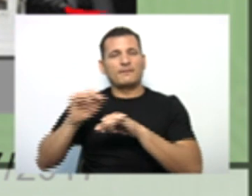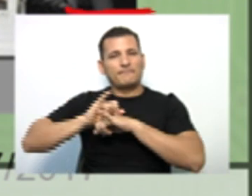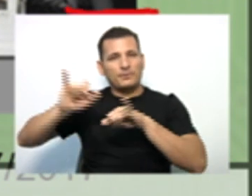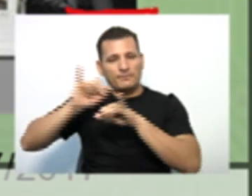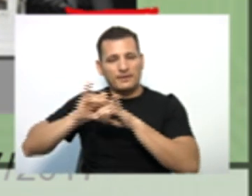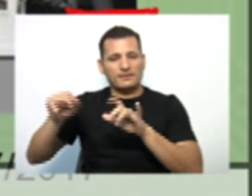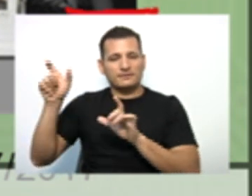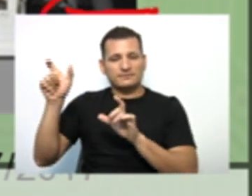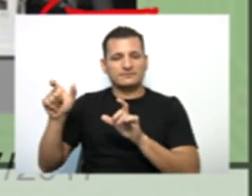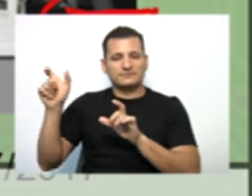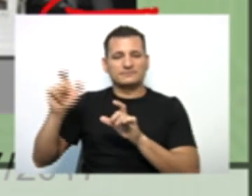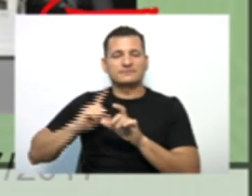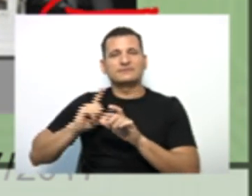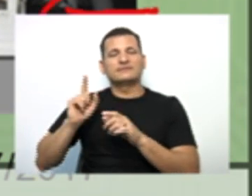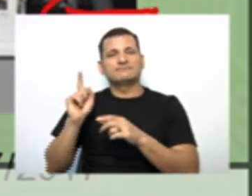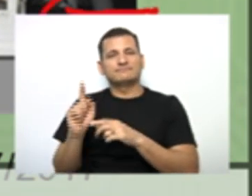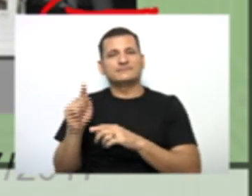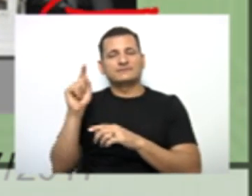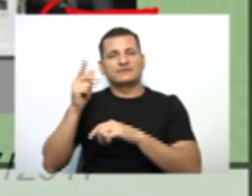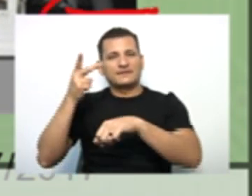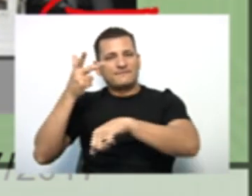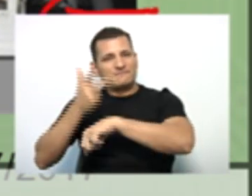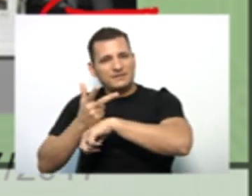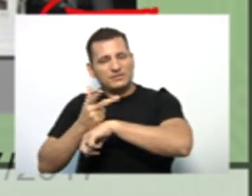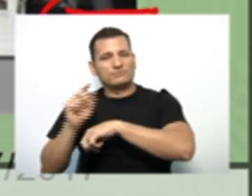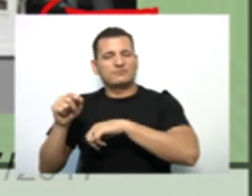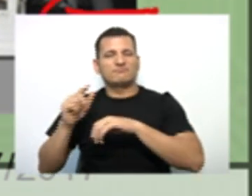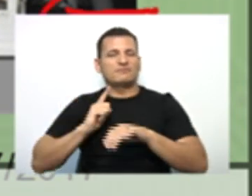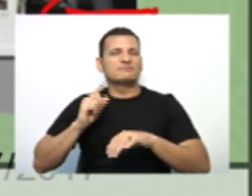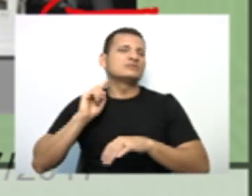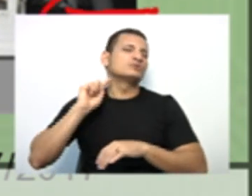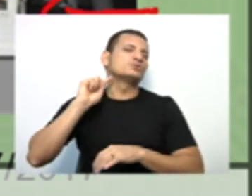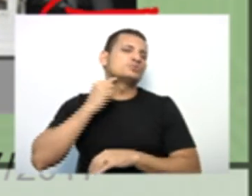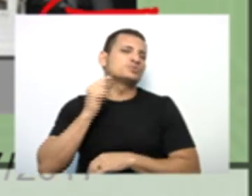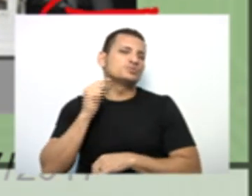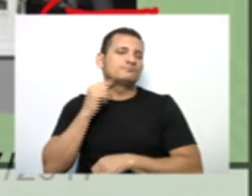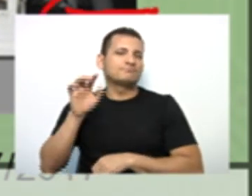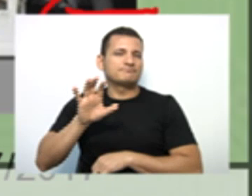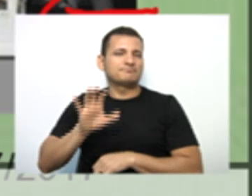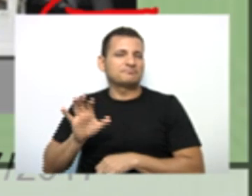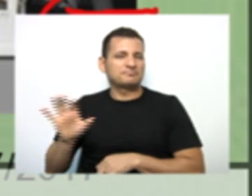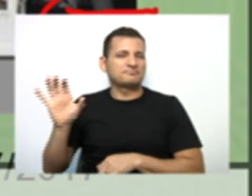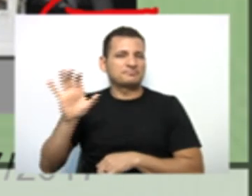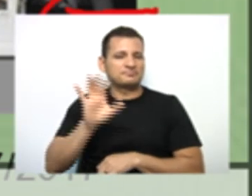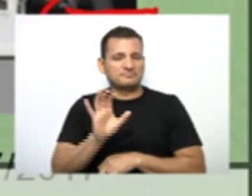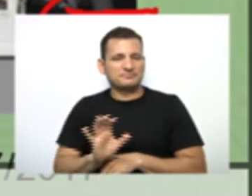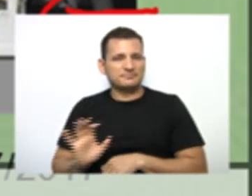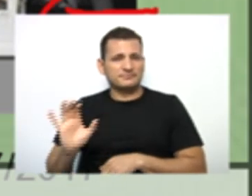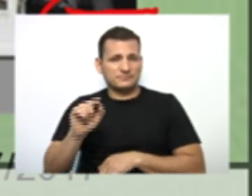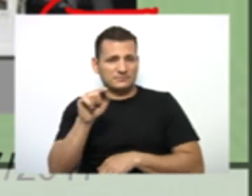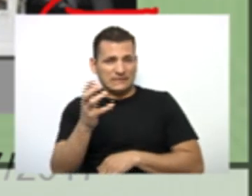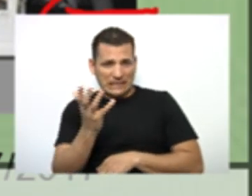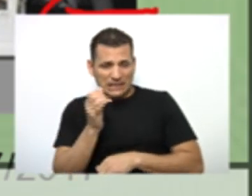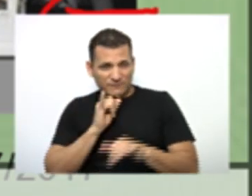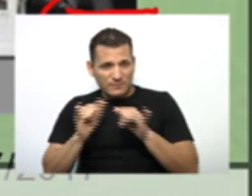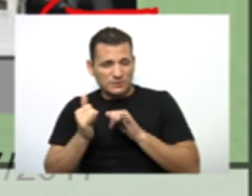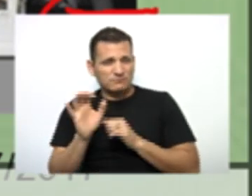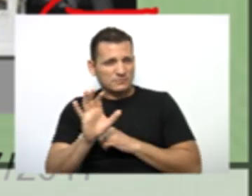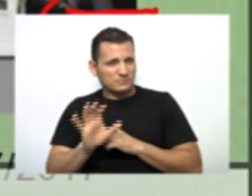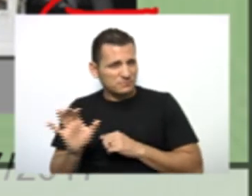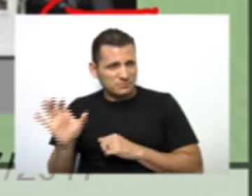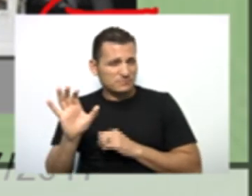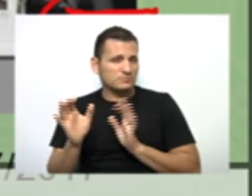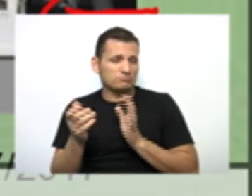link para vídeo. Então, tá poluído demais. Você quer colocar essas informações?